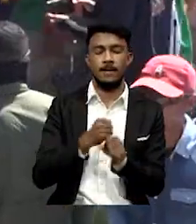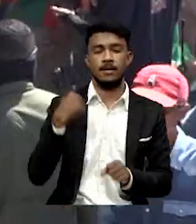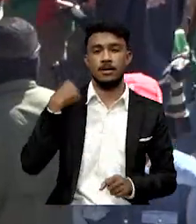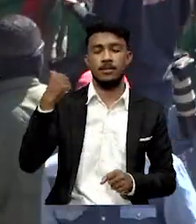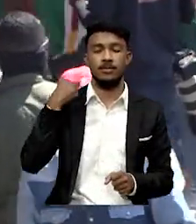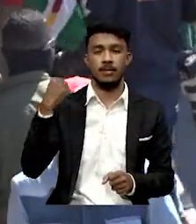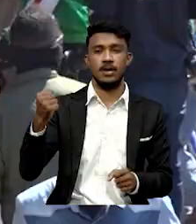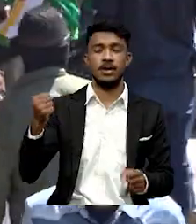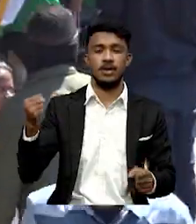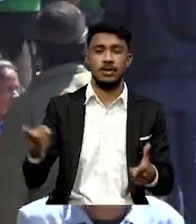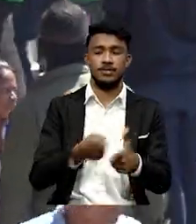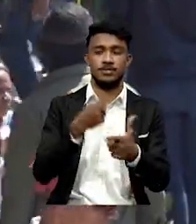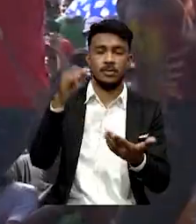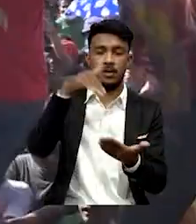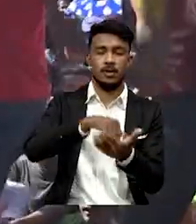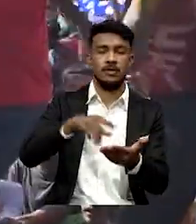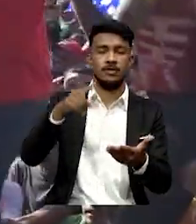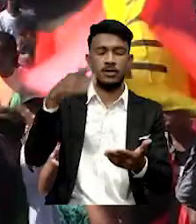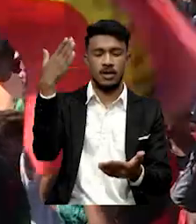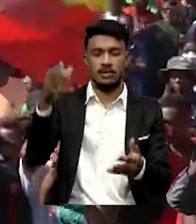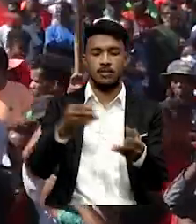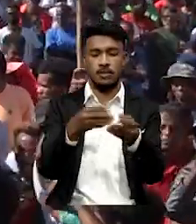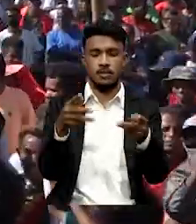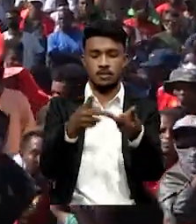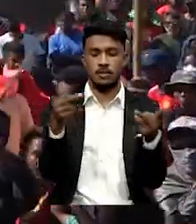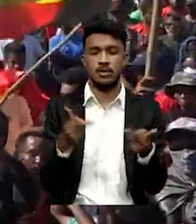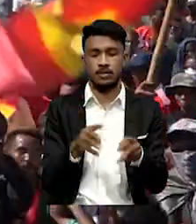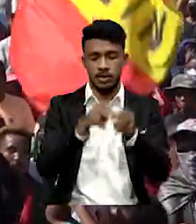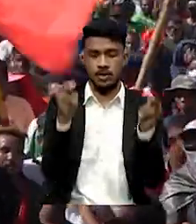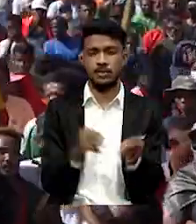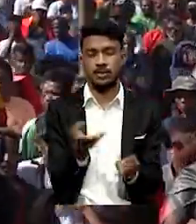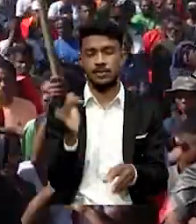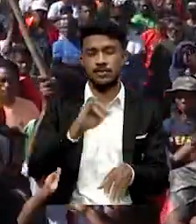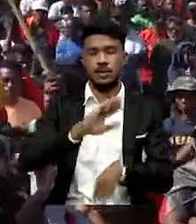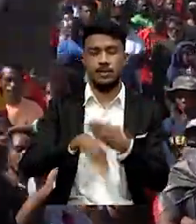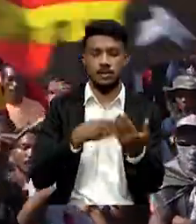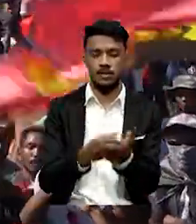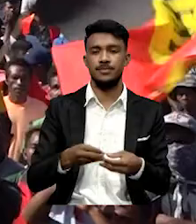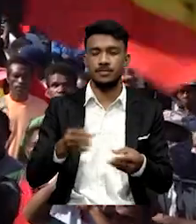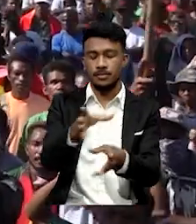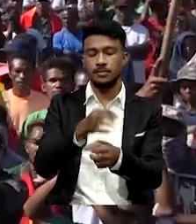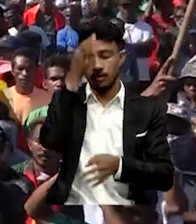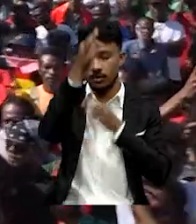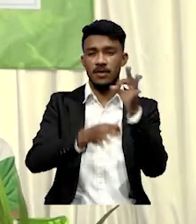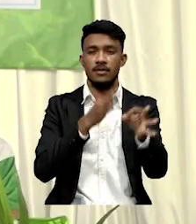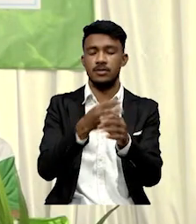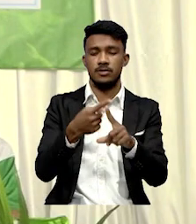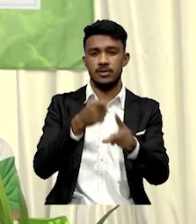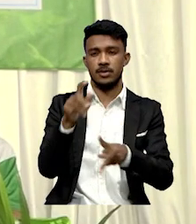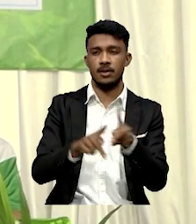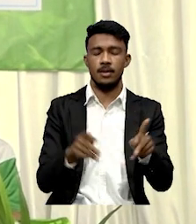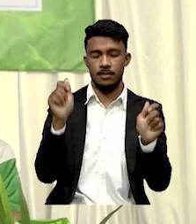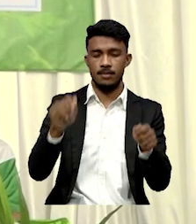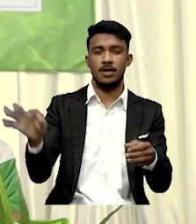eleitoral, segunda volta nian e a município Sira, território nacional, atuganha confiança do seu povo, ou de bele vota, basira na